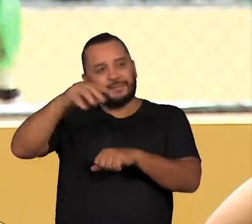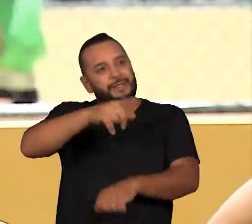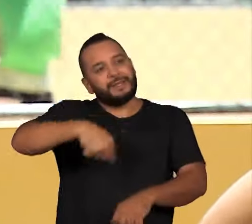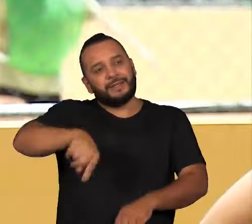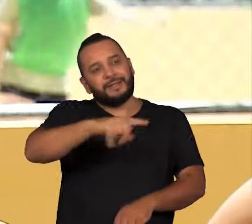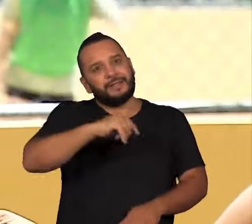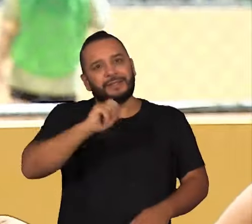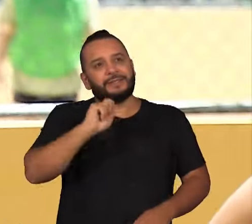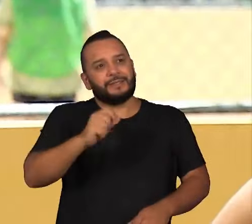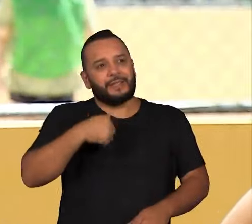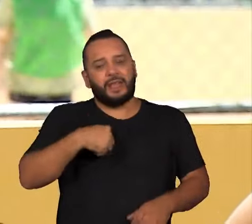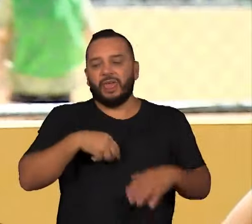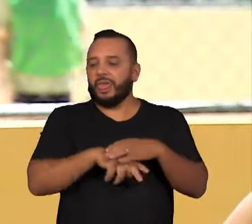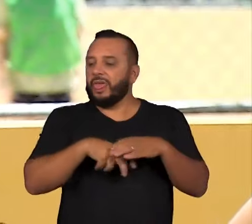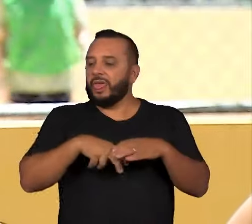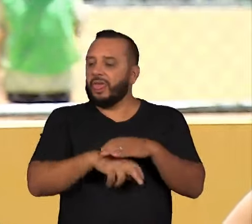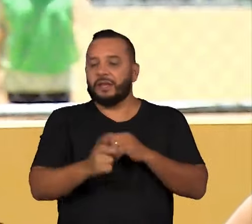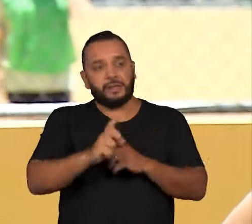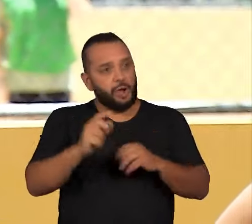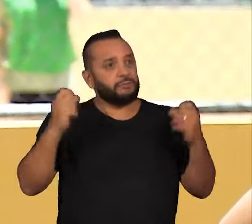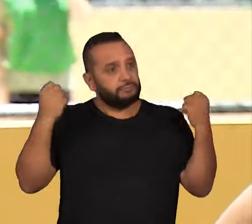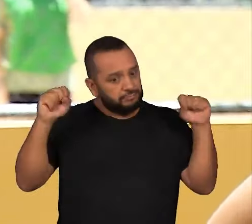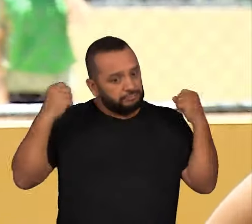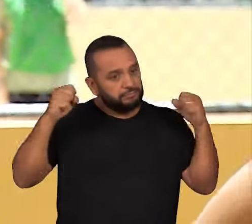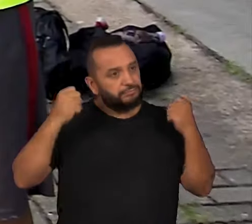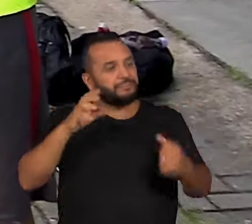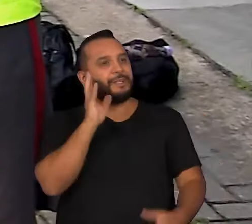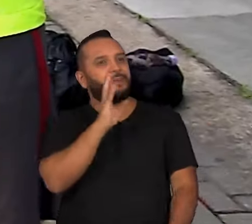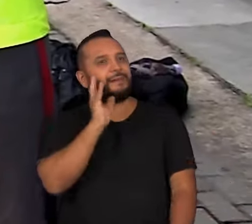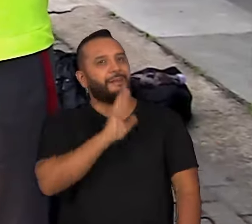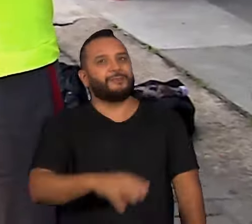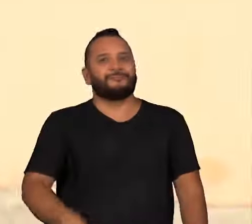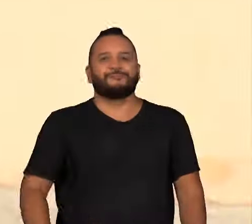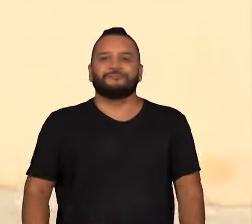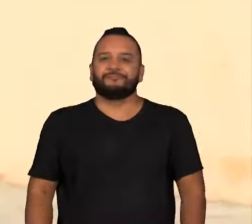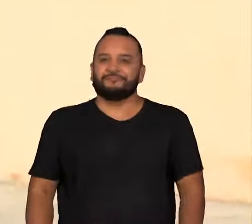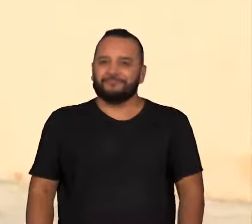sair do sedentarismo, vir praticar atividade física, que é bem legal, né?